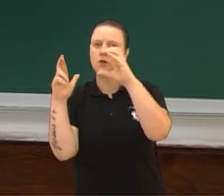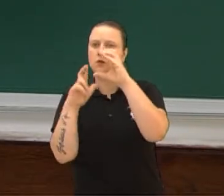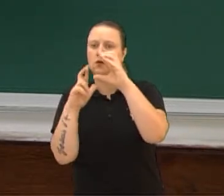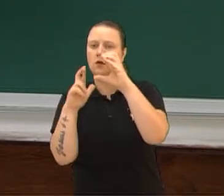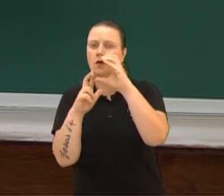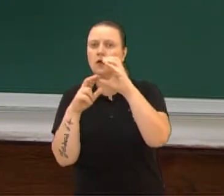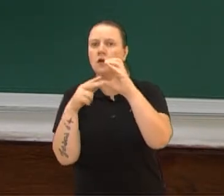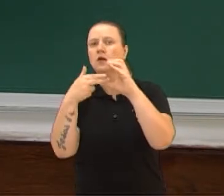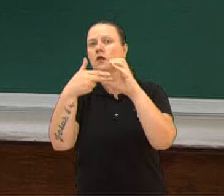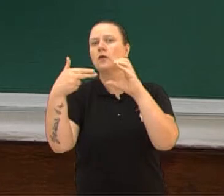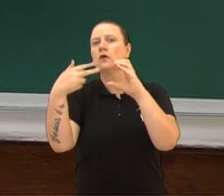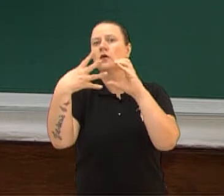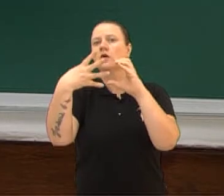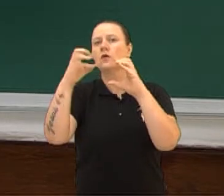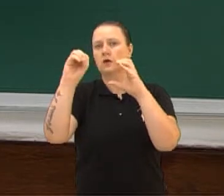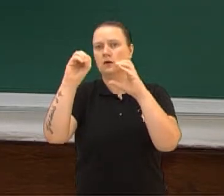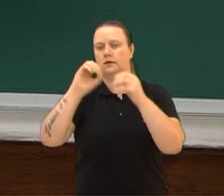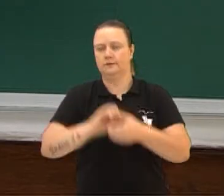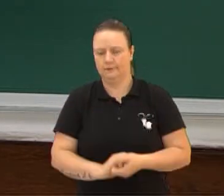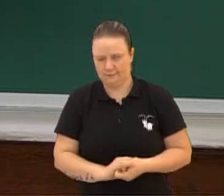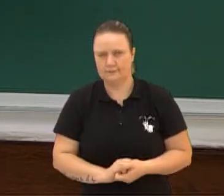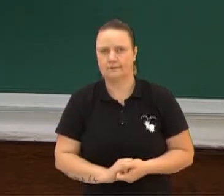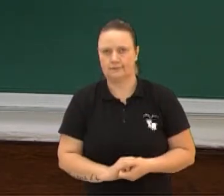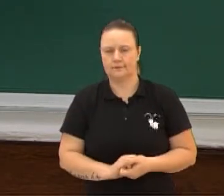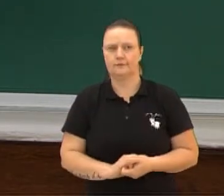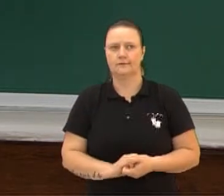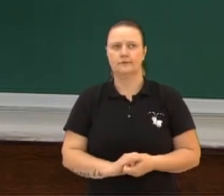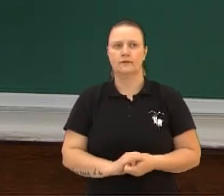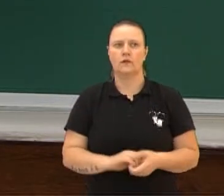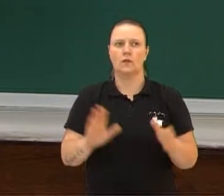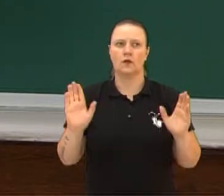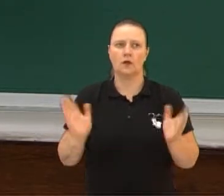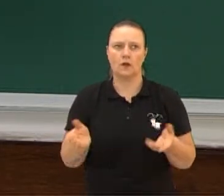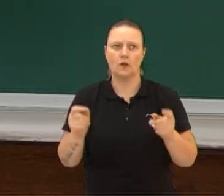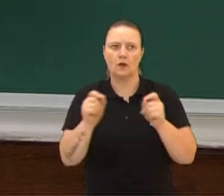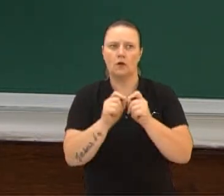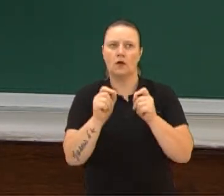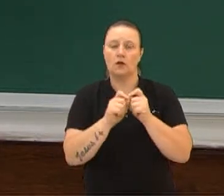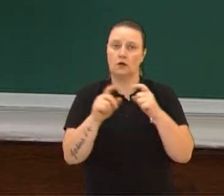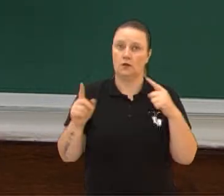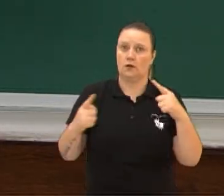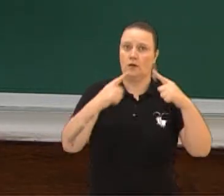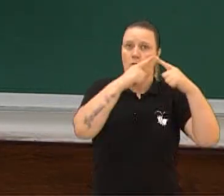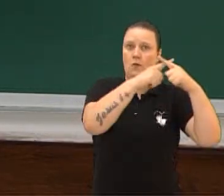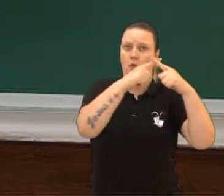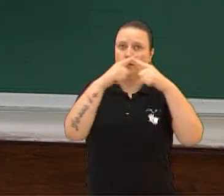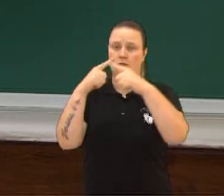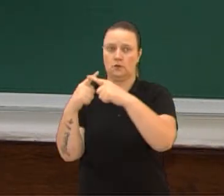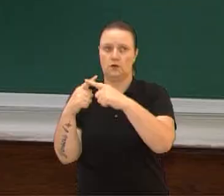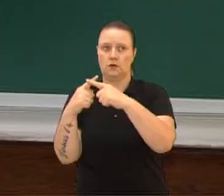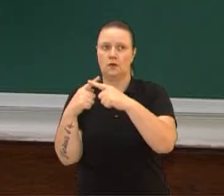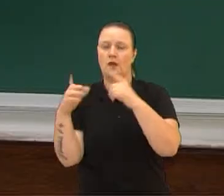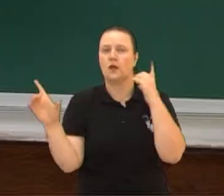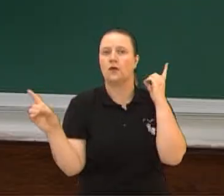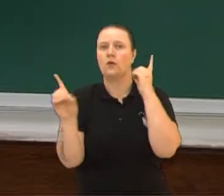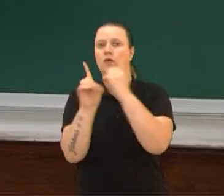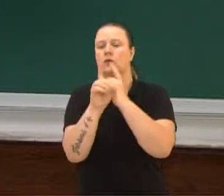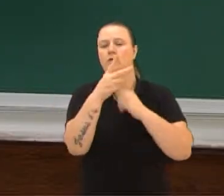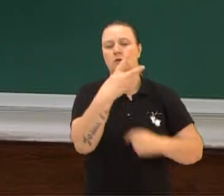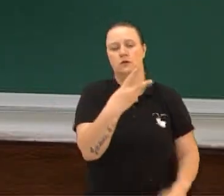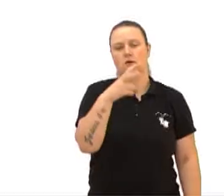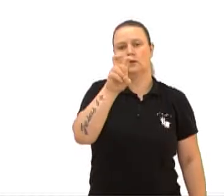é 40, porque ele me deu o diâmetro. Aí, fazendo a multiplicação, eu cheguei em